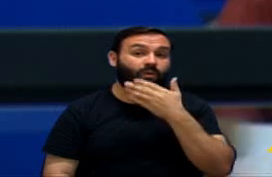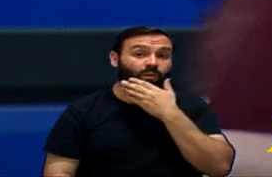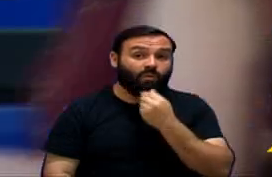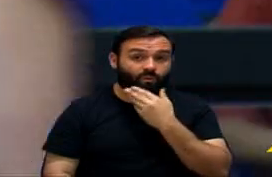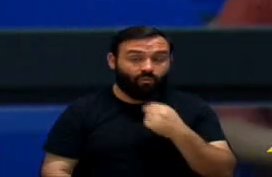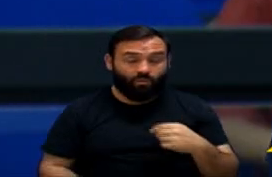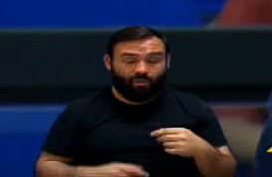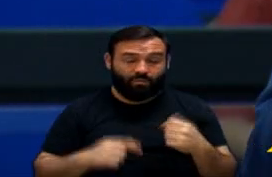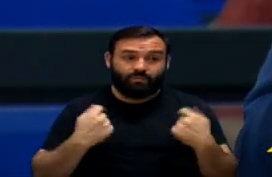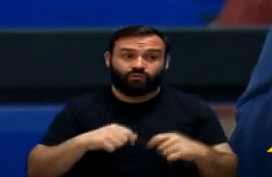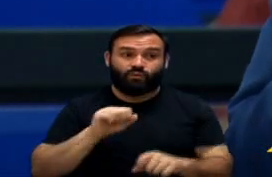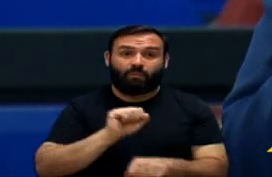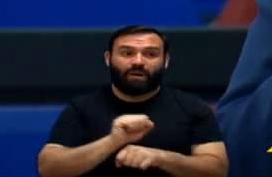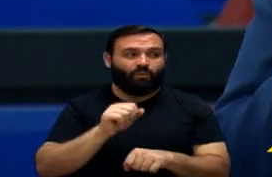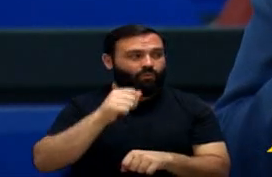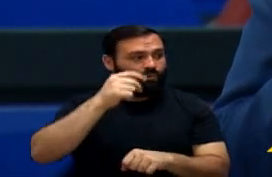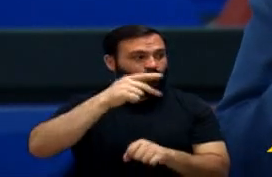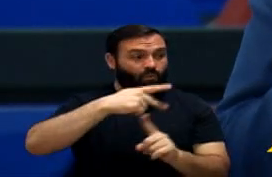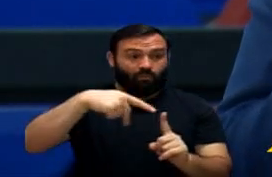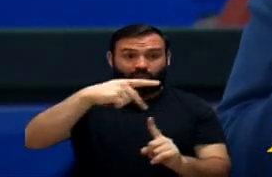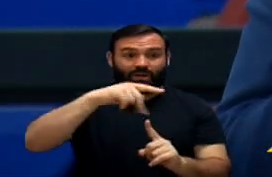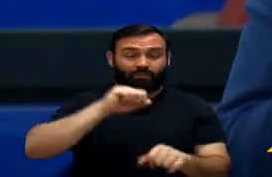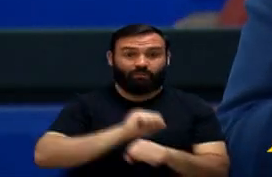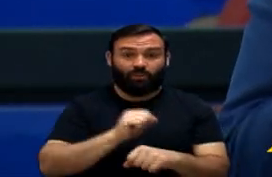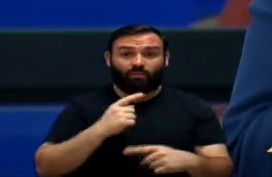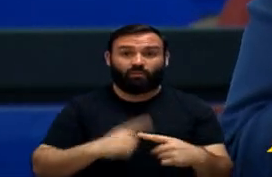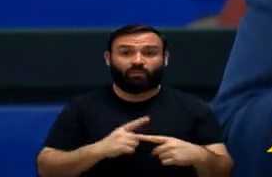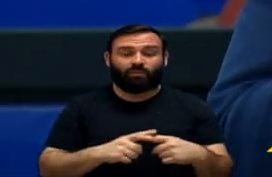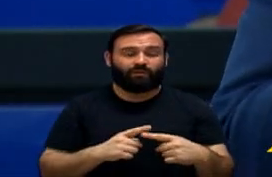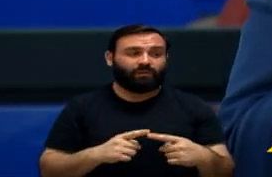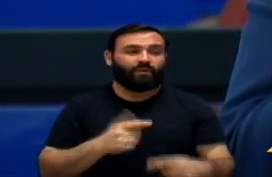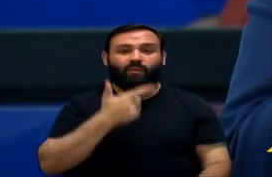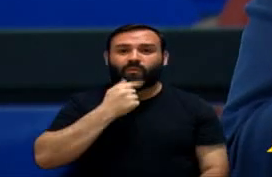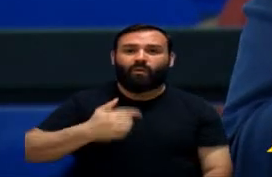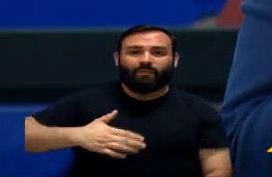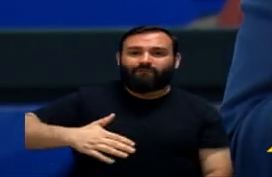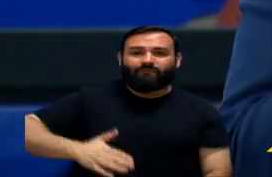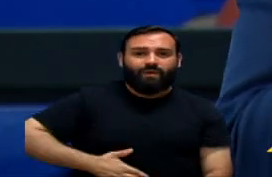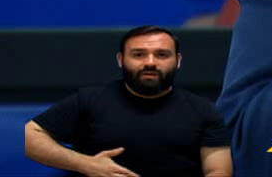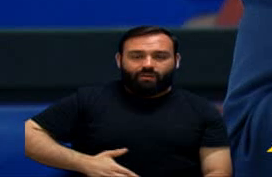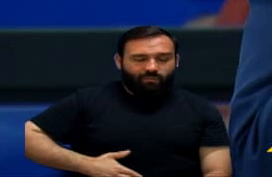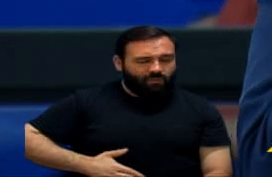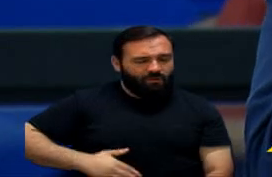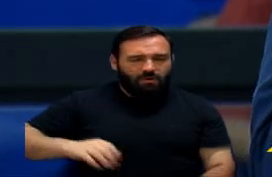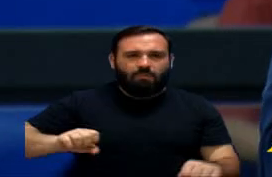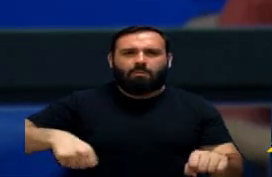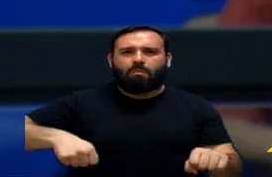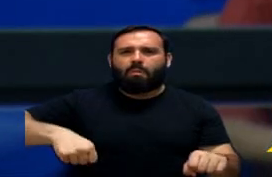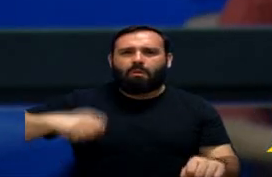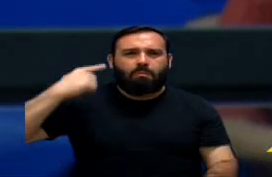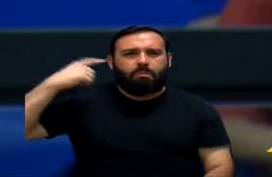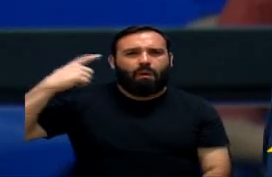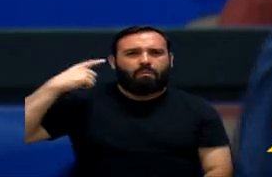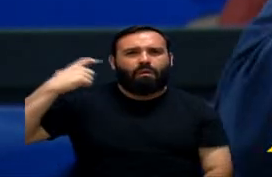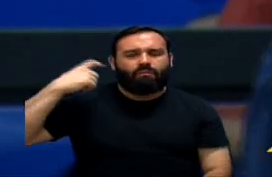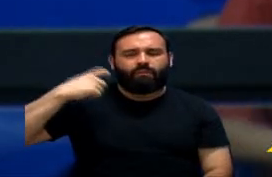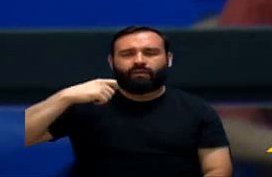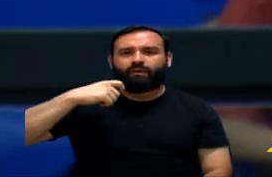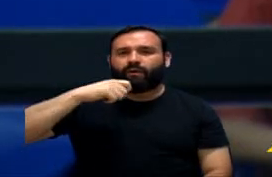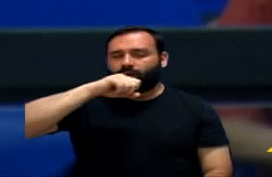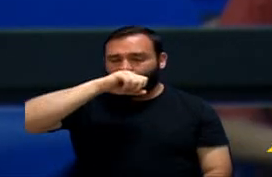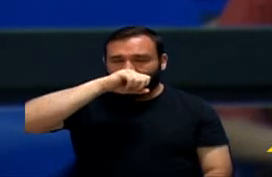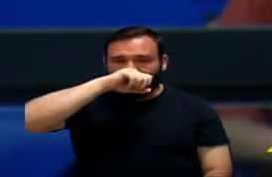que parar a missa olha que absurdo porque um um Desculpa um vagabundo passou fazendo barulho de propósito né com